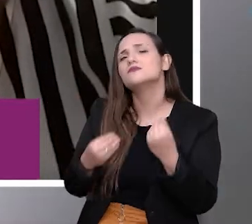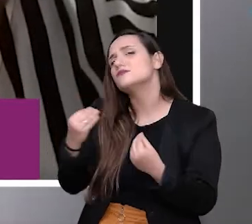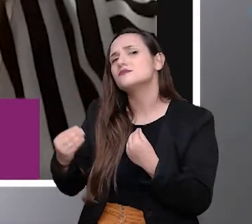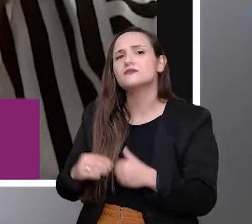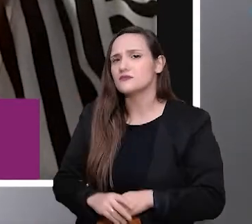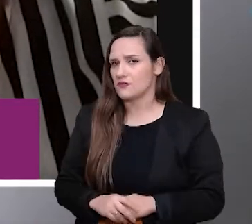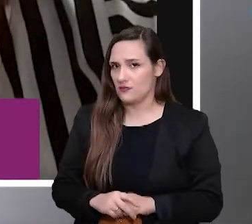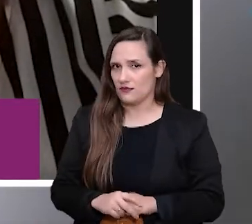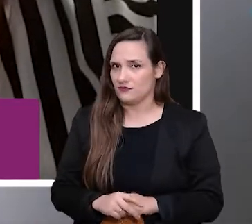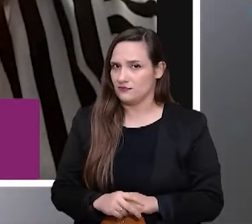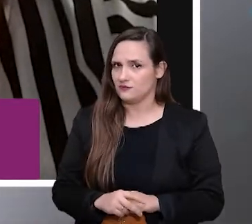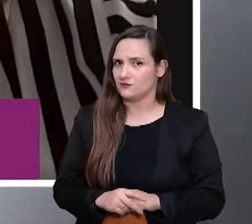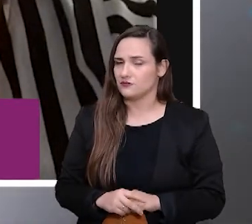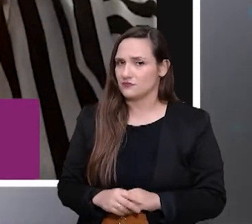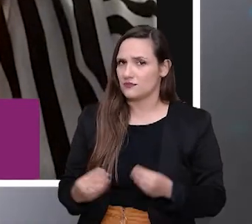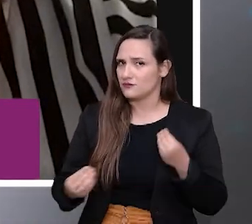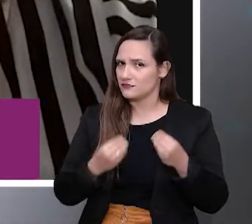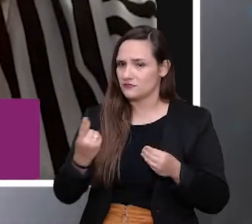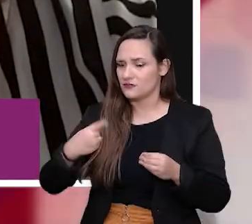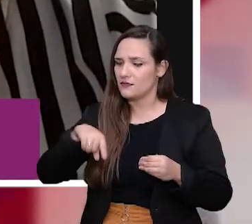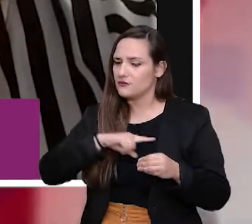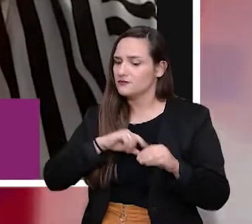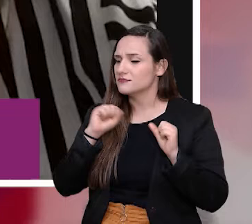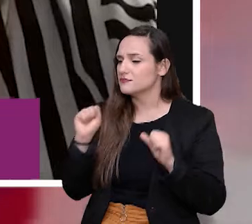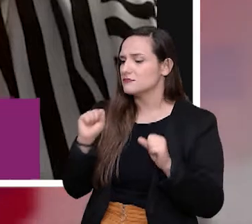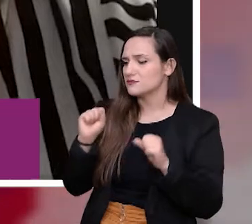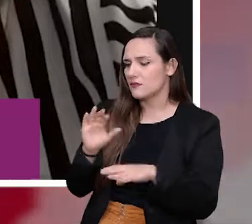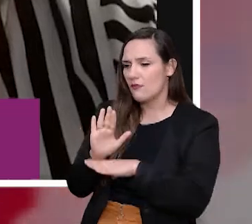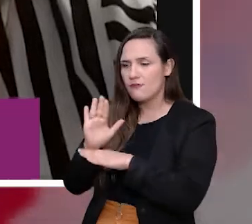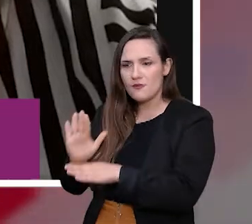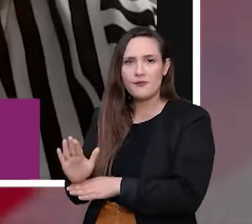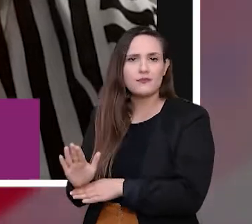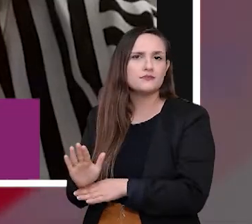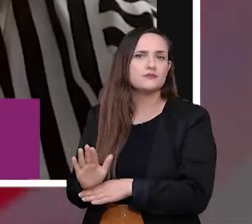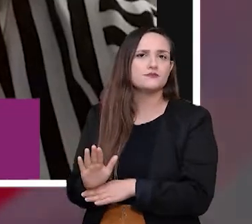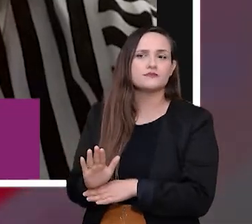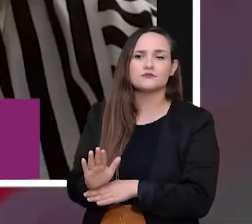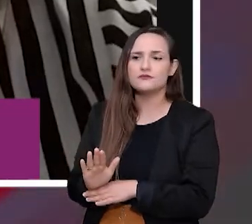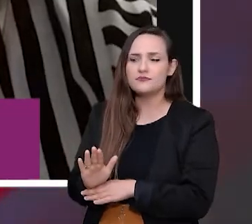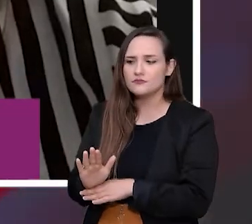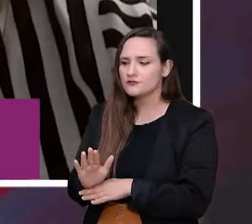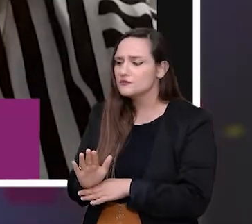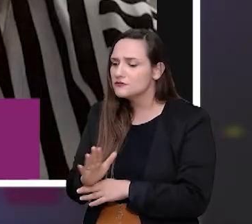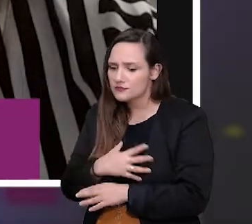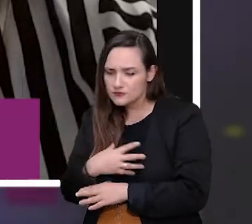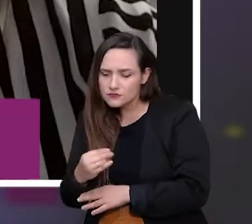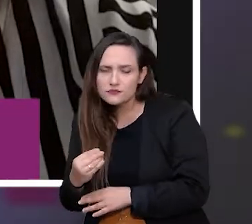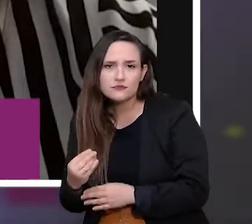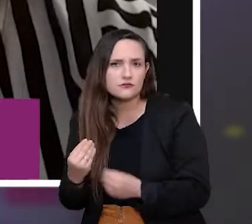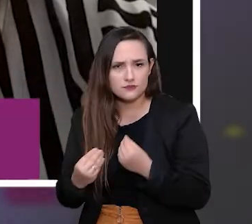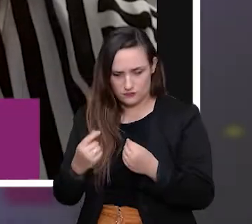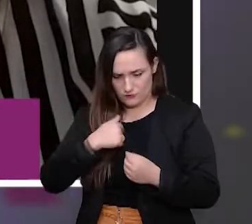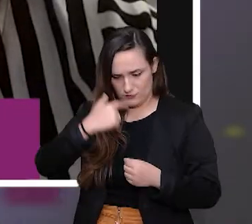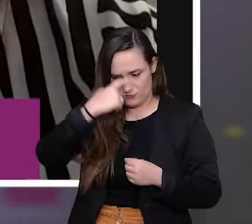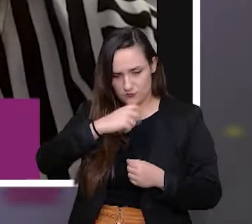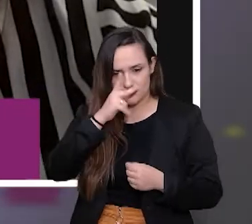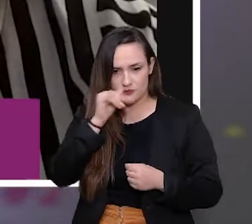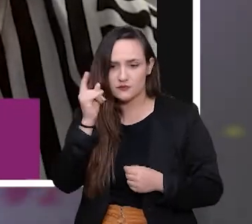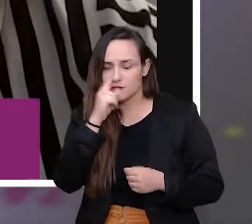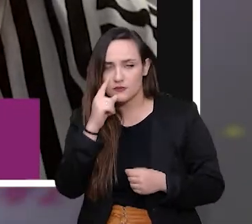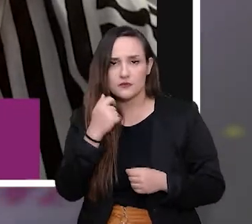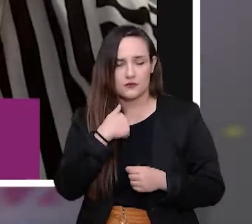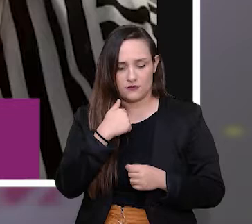formação, como é que a gente pode contribuir, por exemplo, enquanto pai, enquanto mãe, né, enquanto